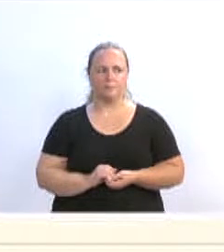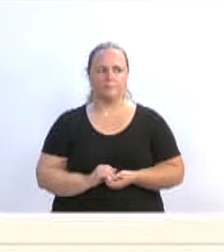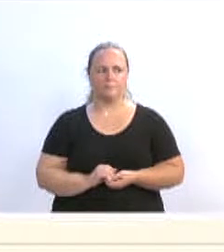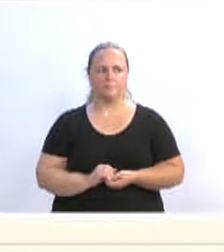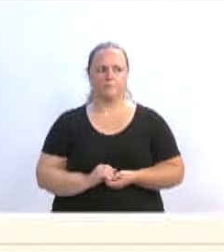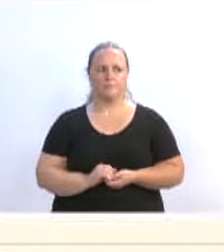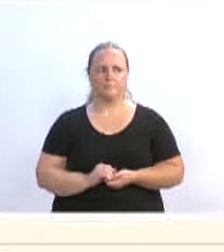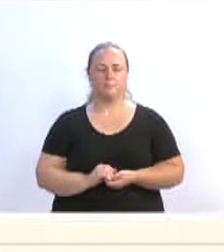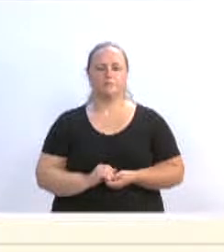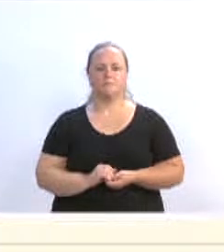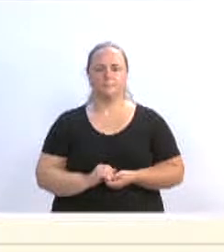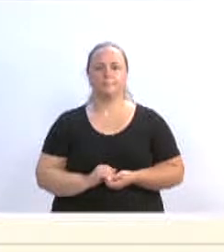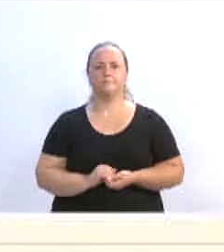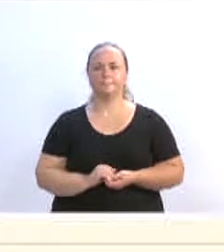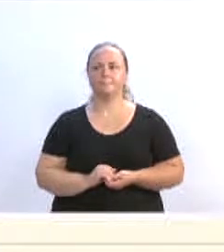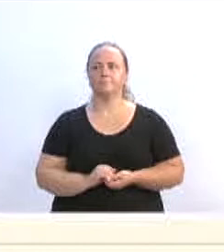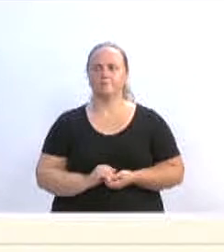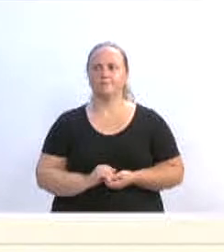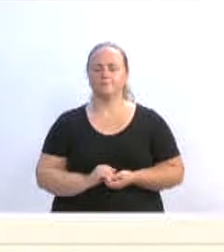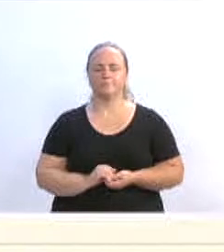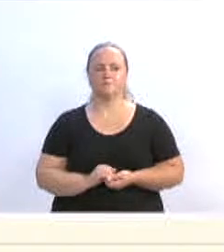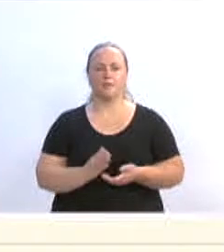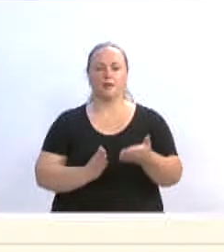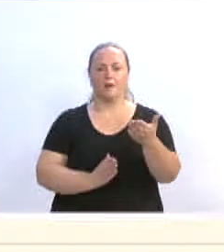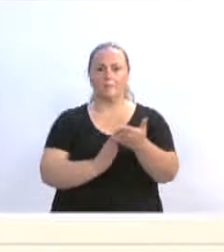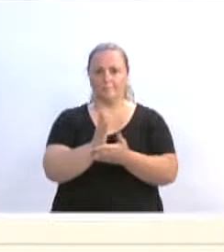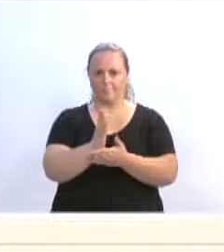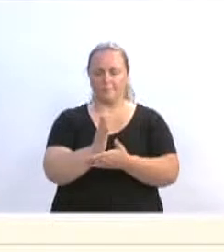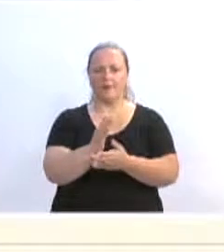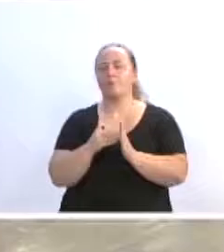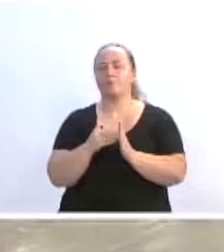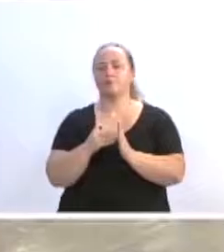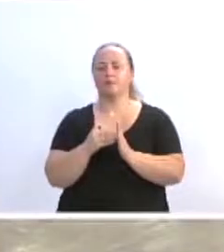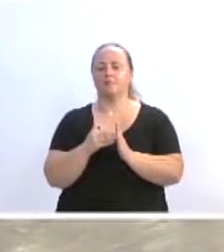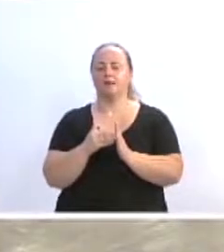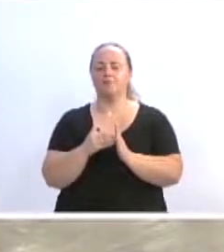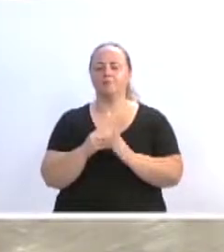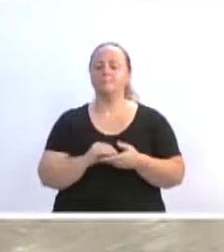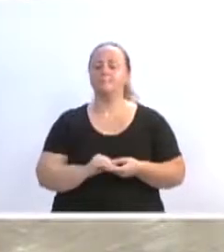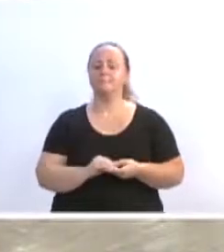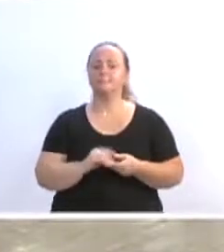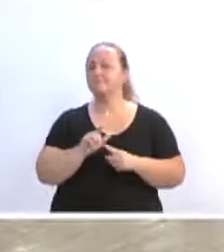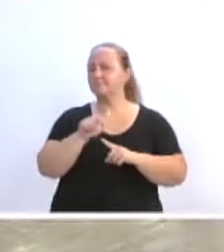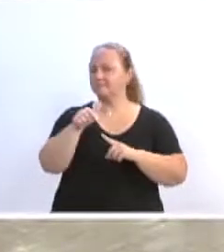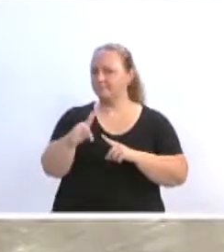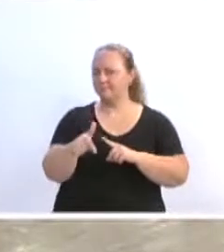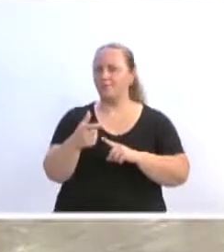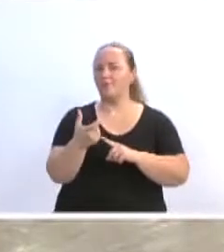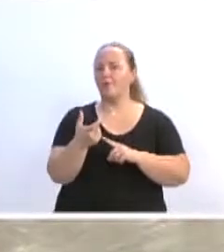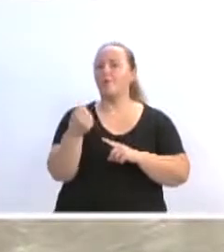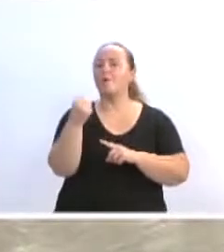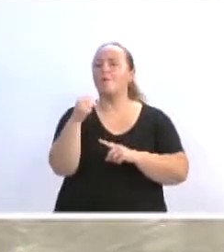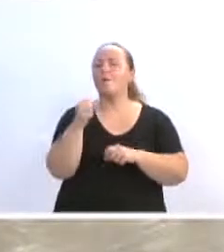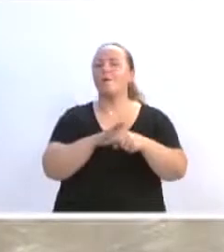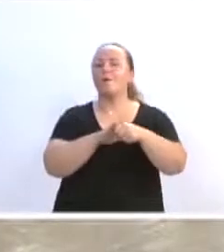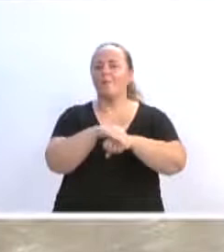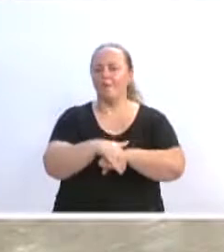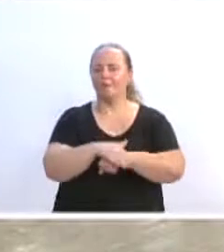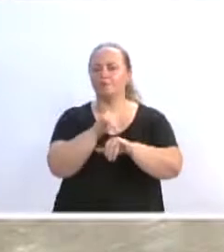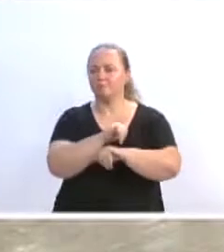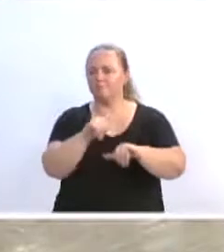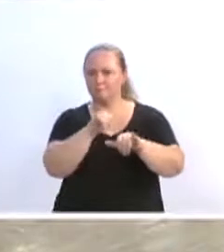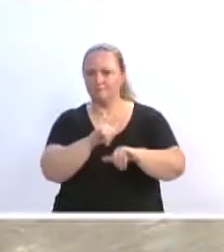10 projetos de lei, 3 projetos de resolução e um projeto de decreto legislativo. Entre as propostas de autoria dos vereadores,